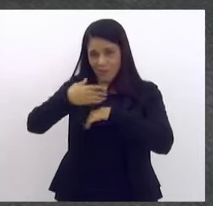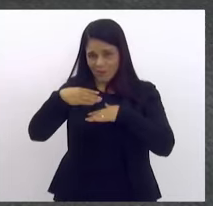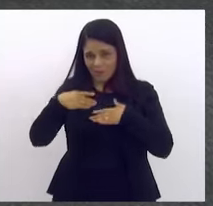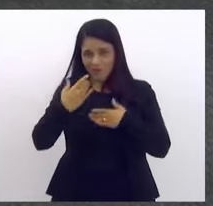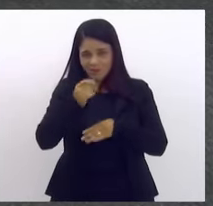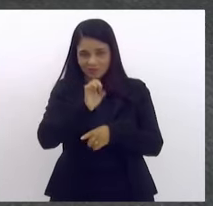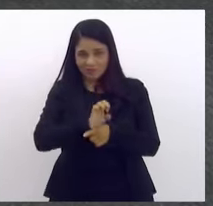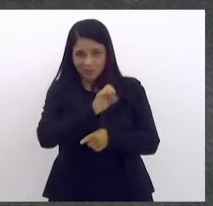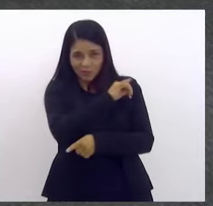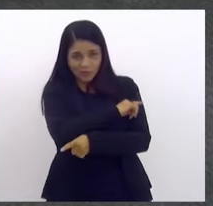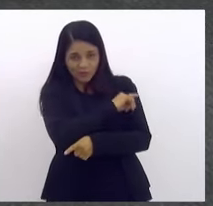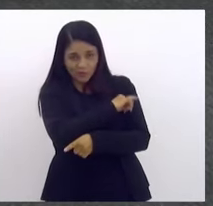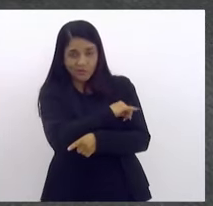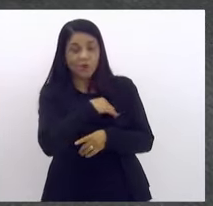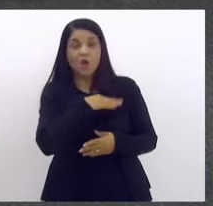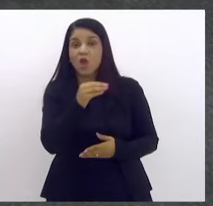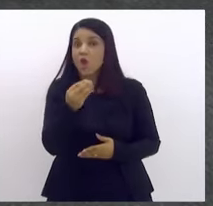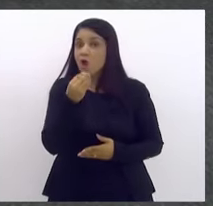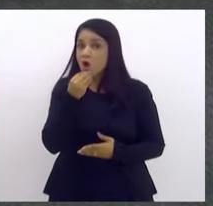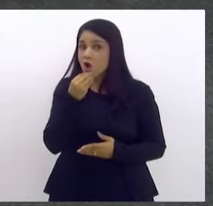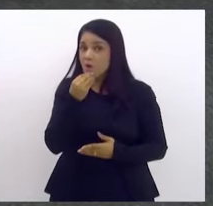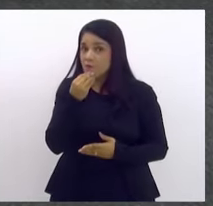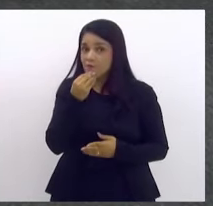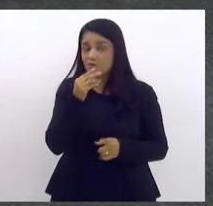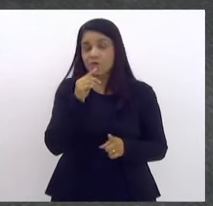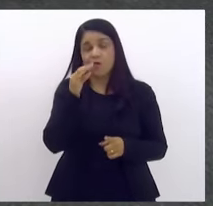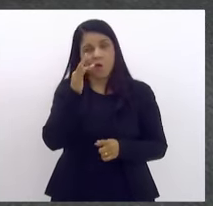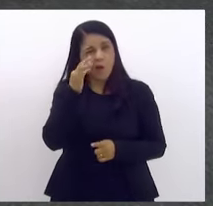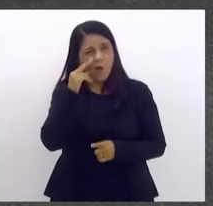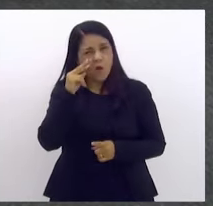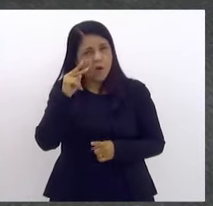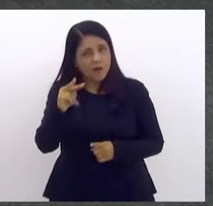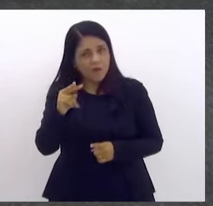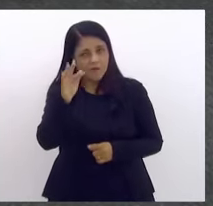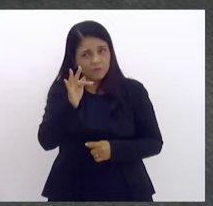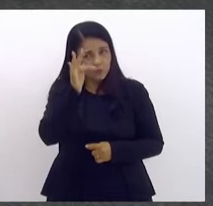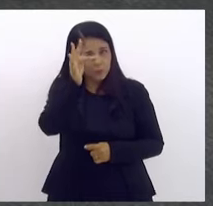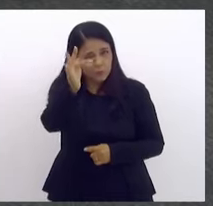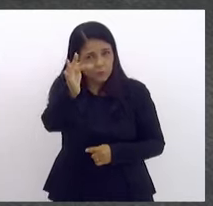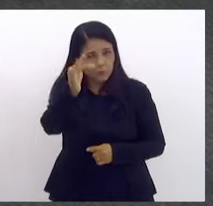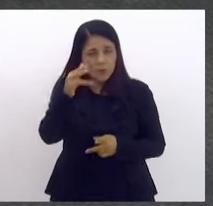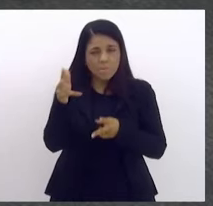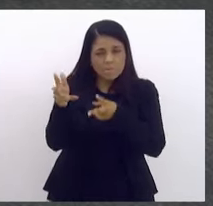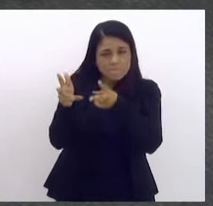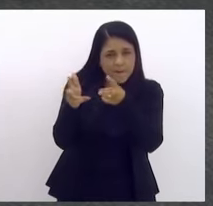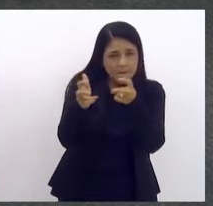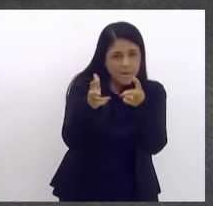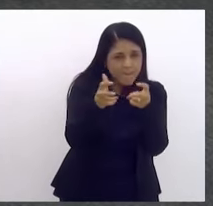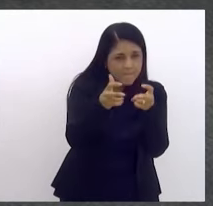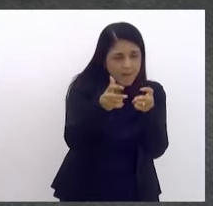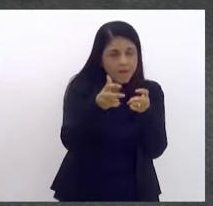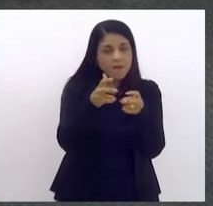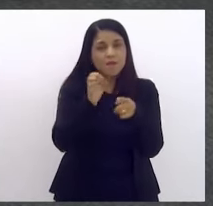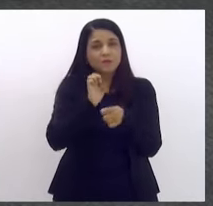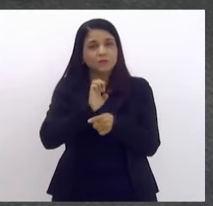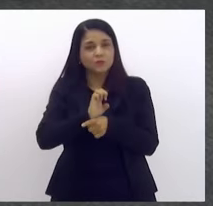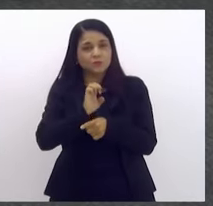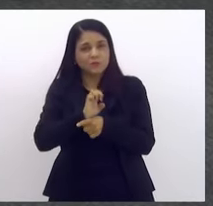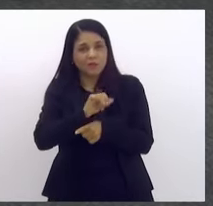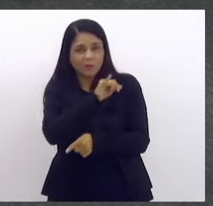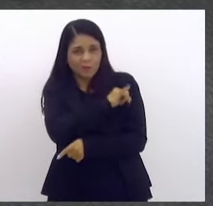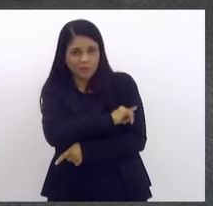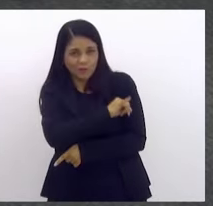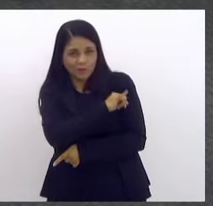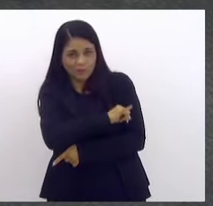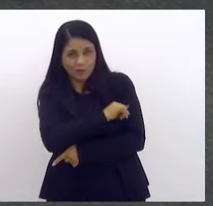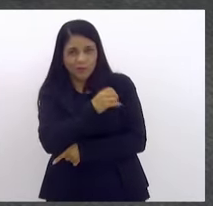mesma forma que é óbvio olhar para o futuro e verificar esse Estado que é um estado que